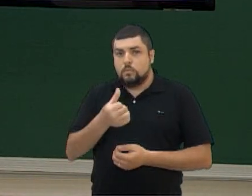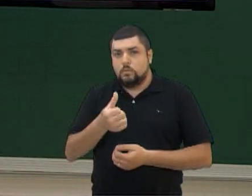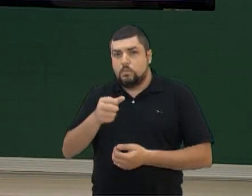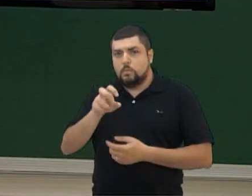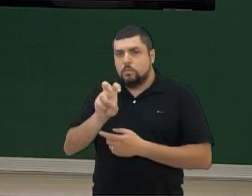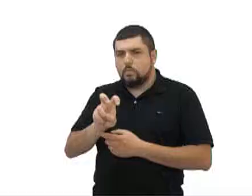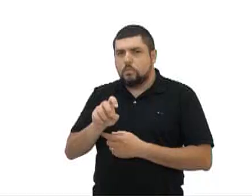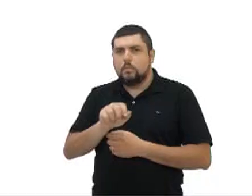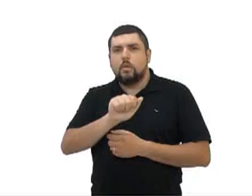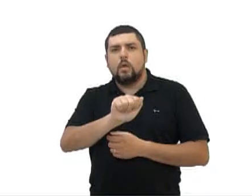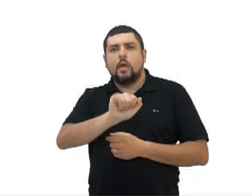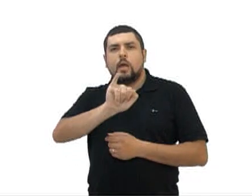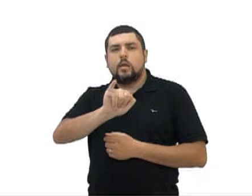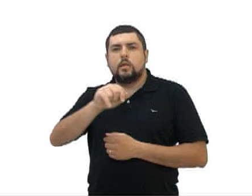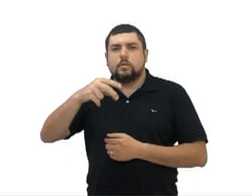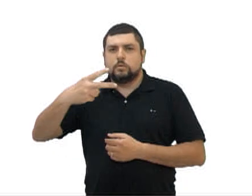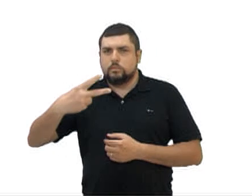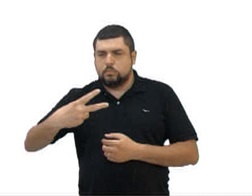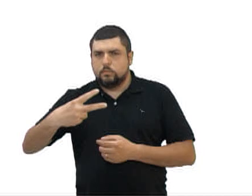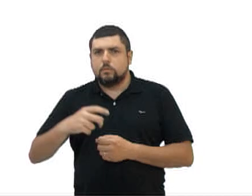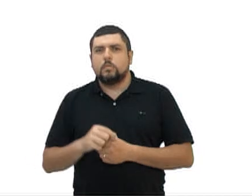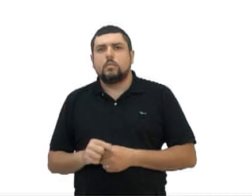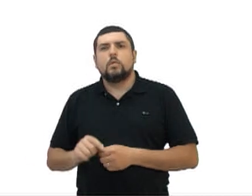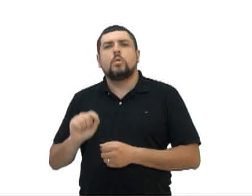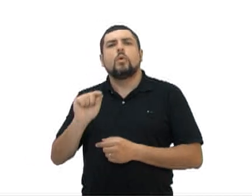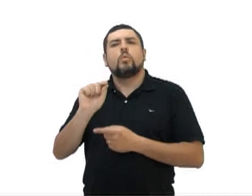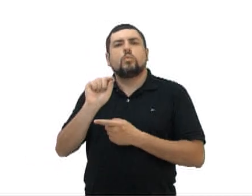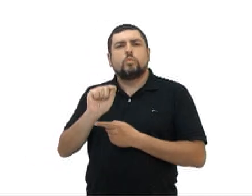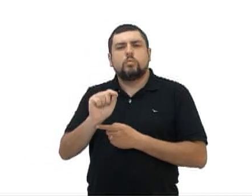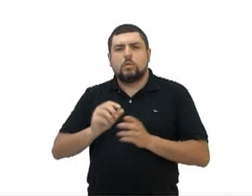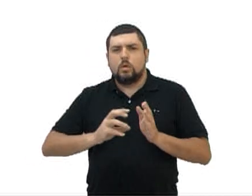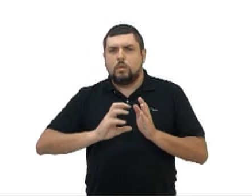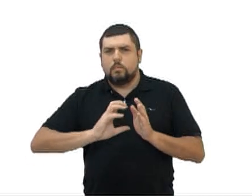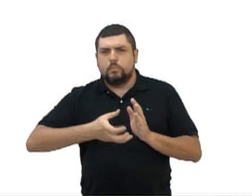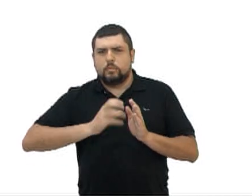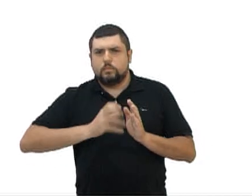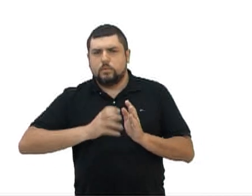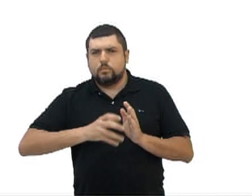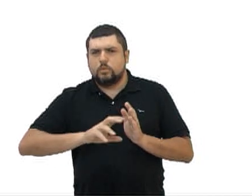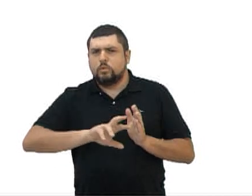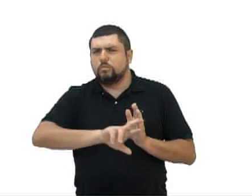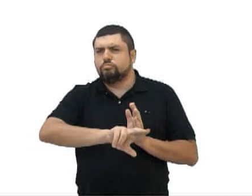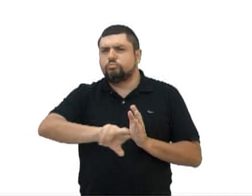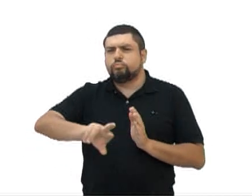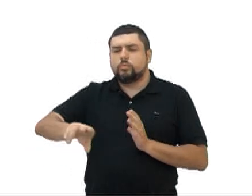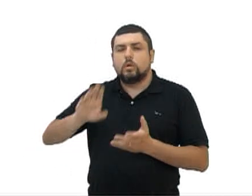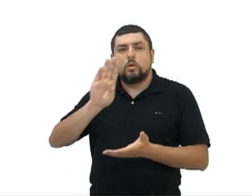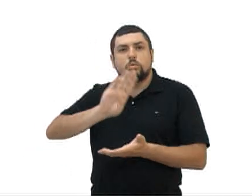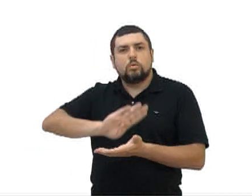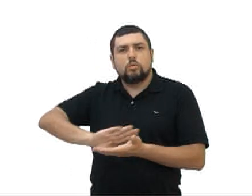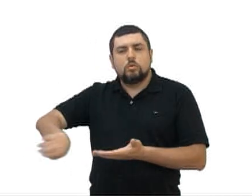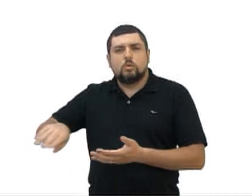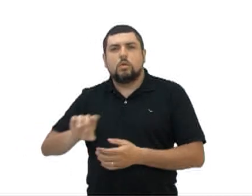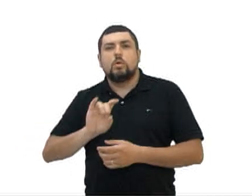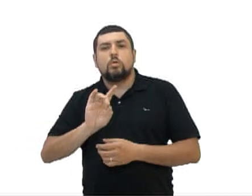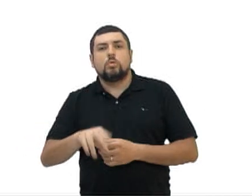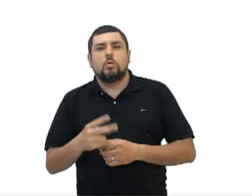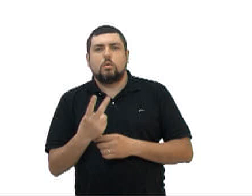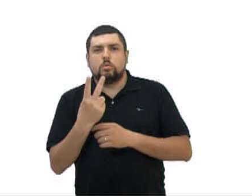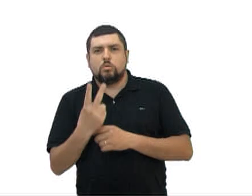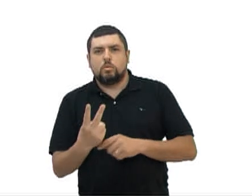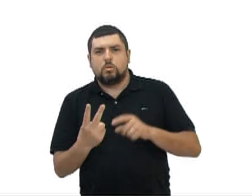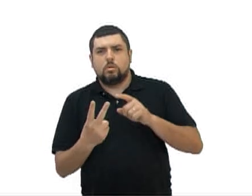institucional número 2, que vai extinguir todos os partidos políticos e vai criar somente dois.